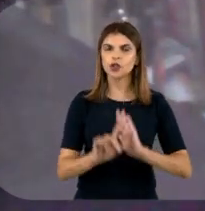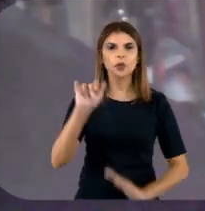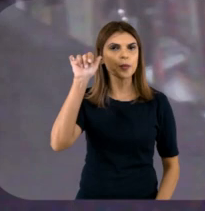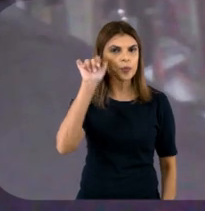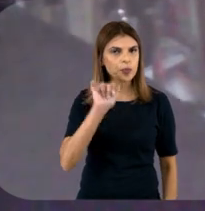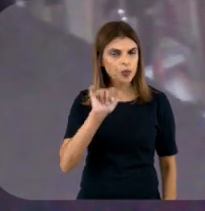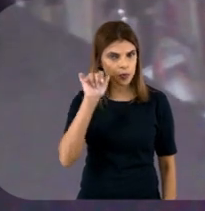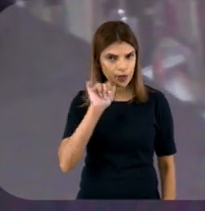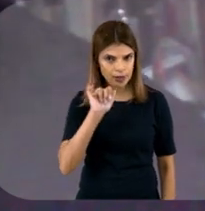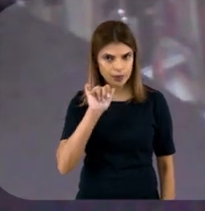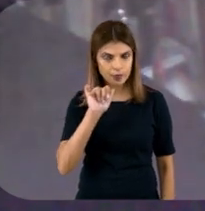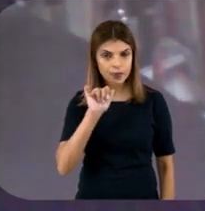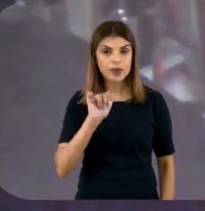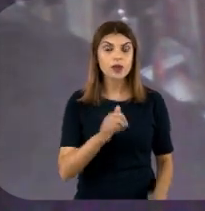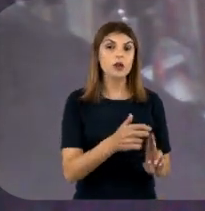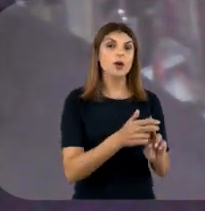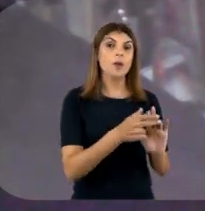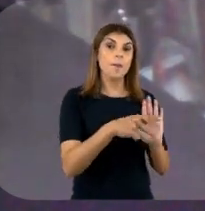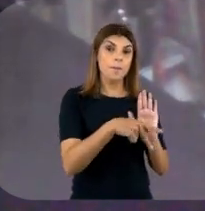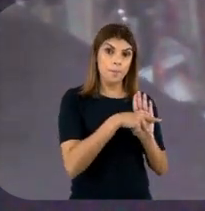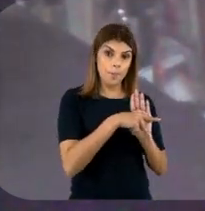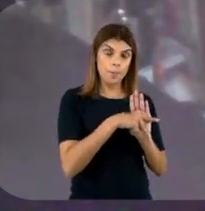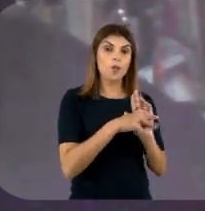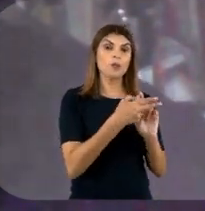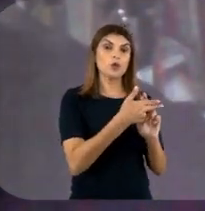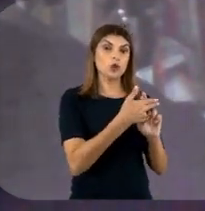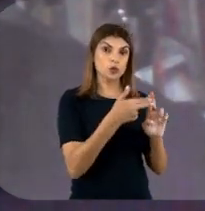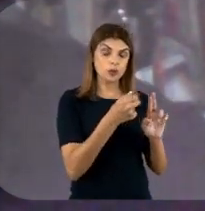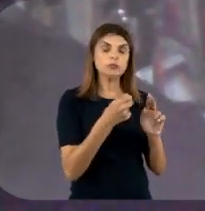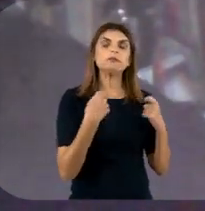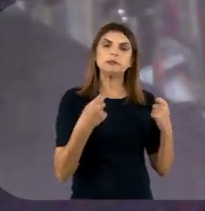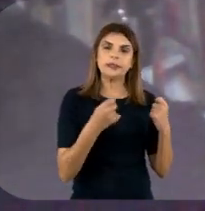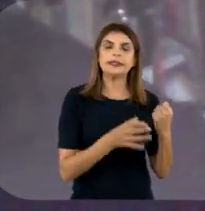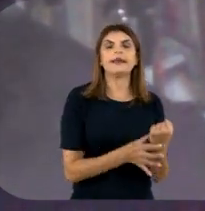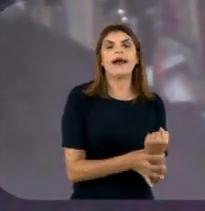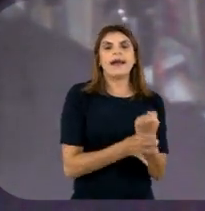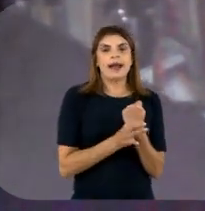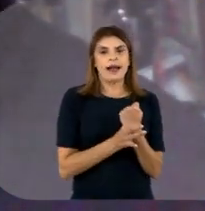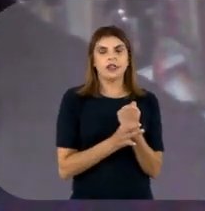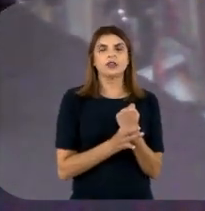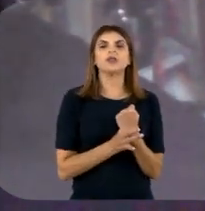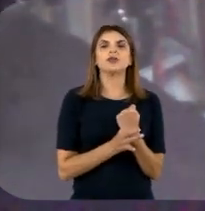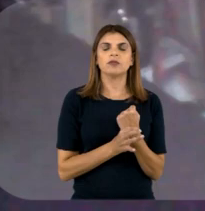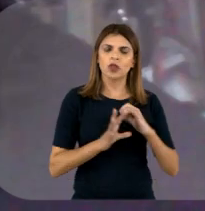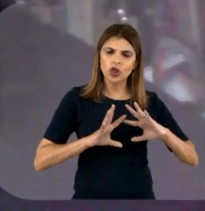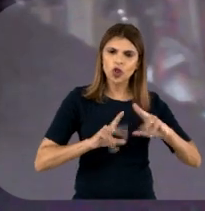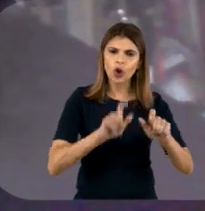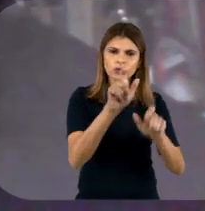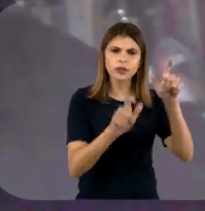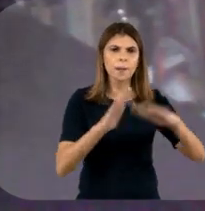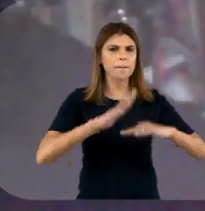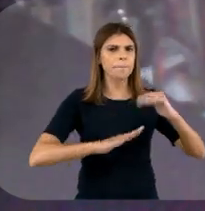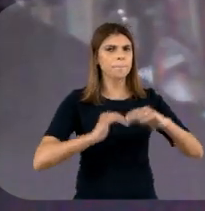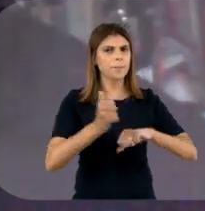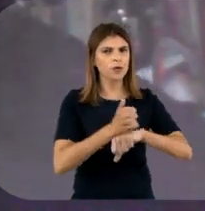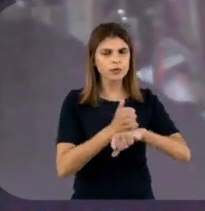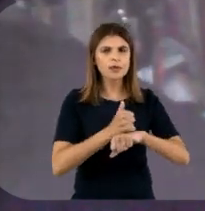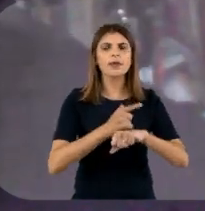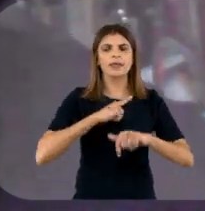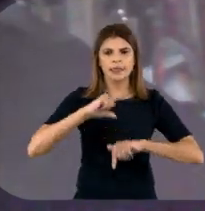mulher, o sistema de saúde tem que garantir a sua prática e todos os